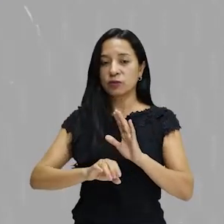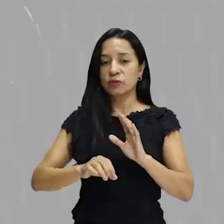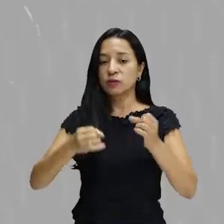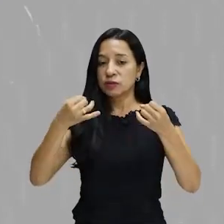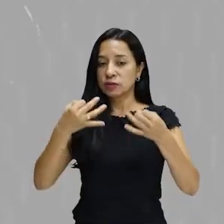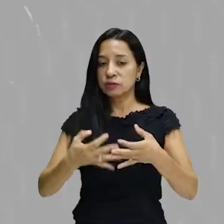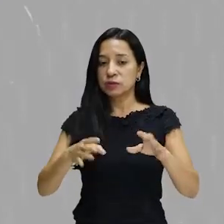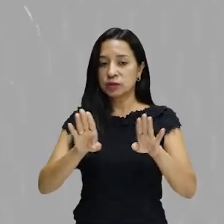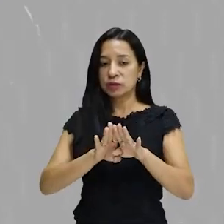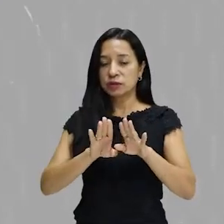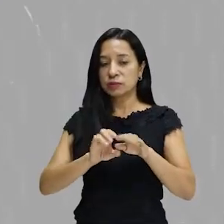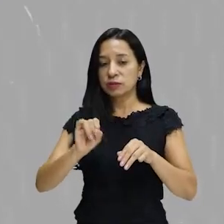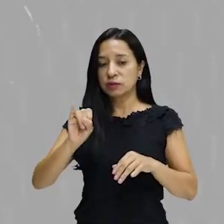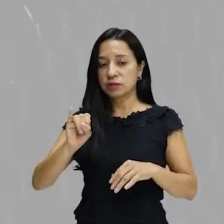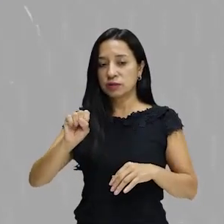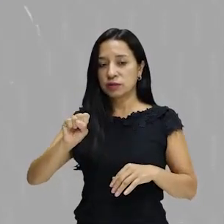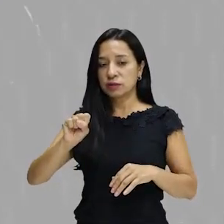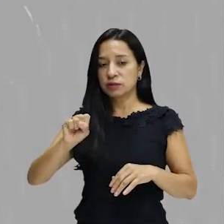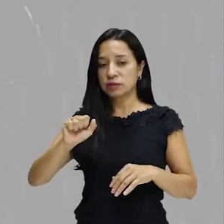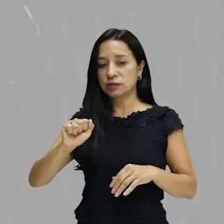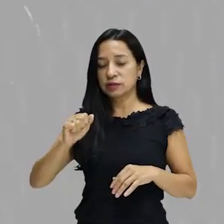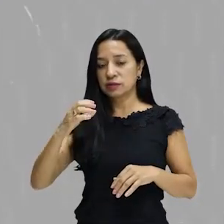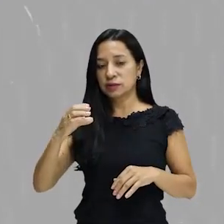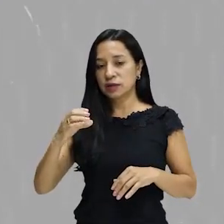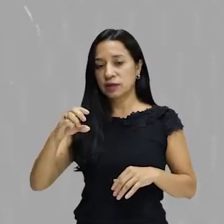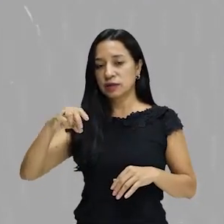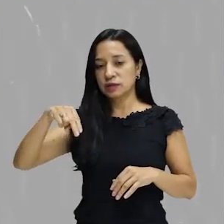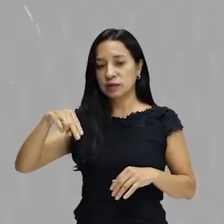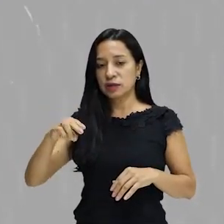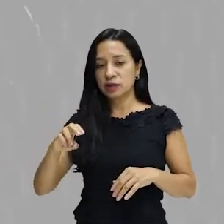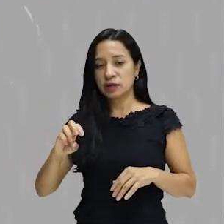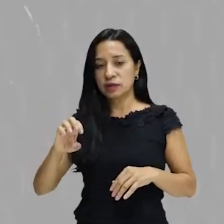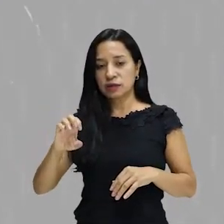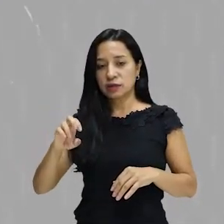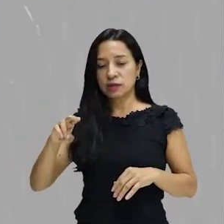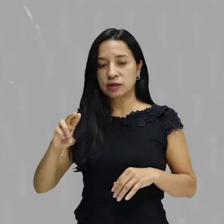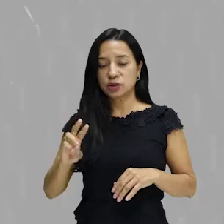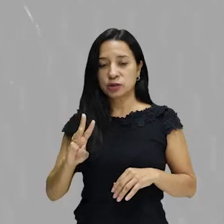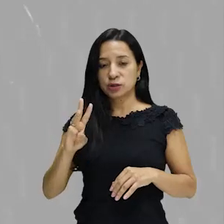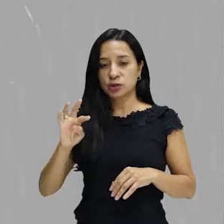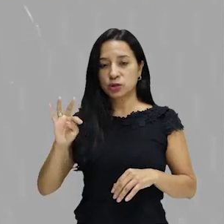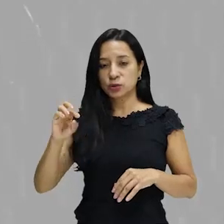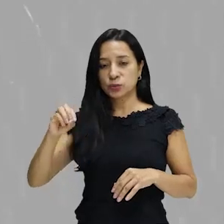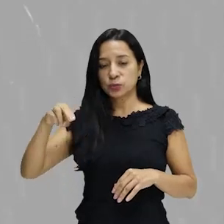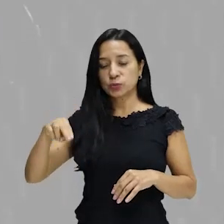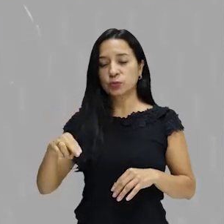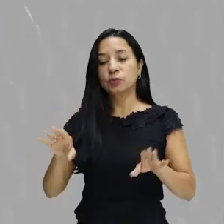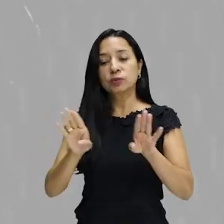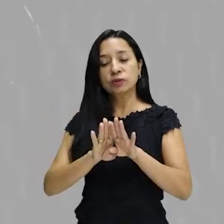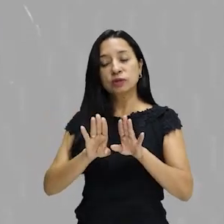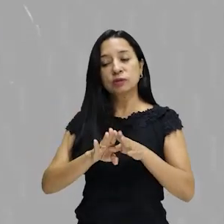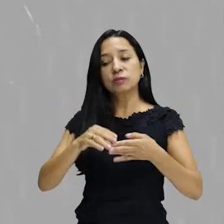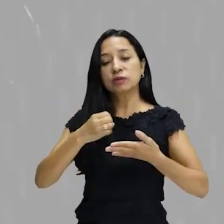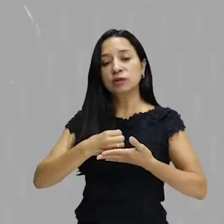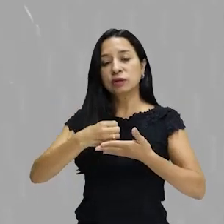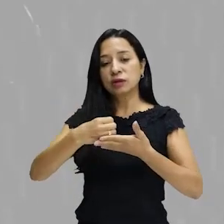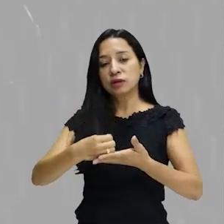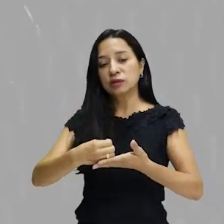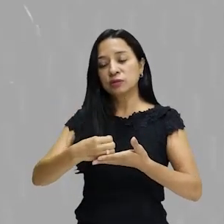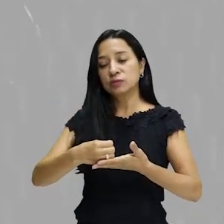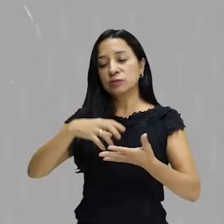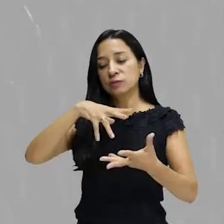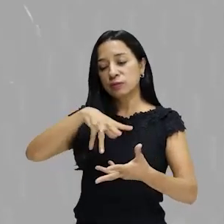Isaac Newton, né, essa grande personalidade. E também a contribuição que ele deu quanto à gravitação